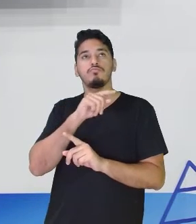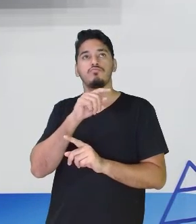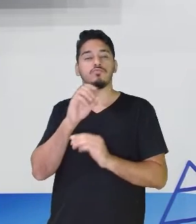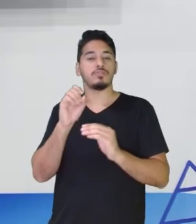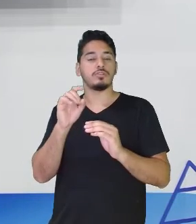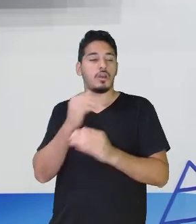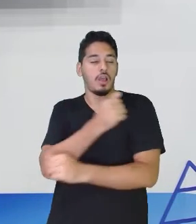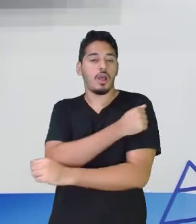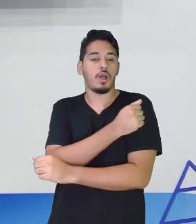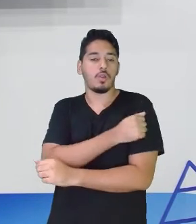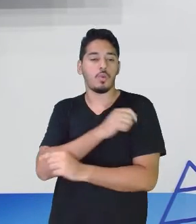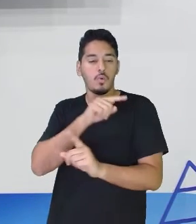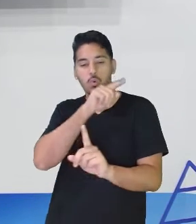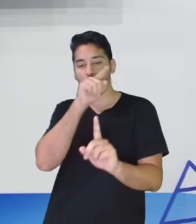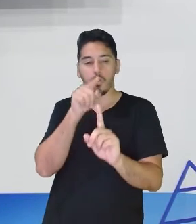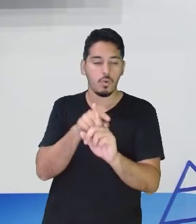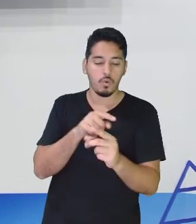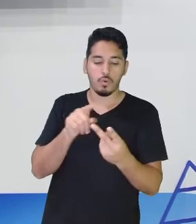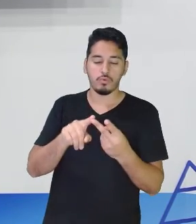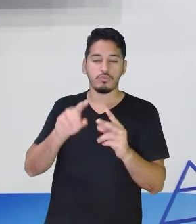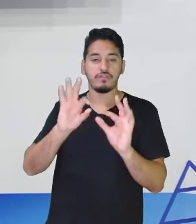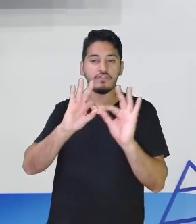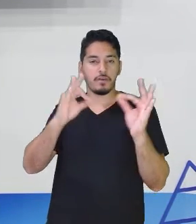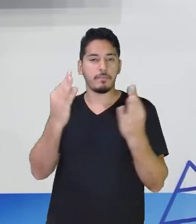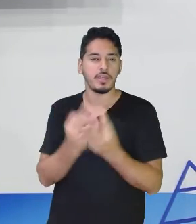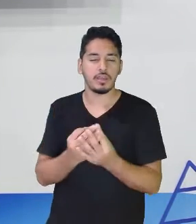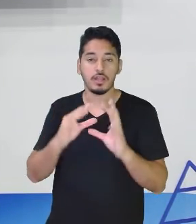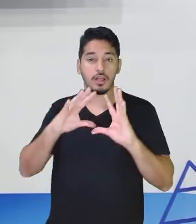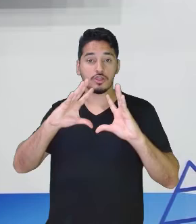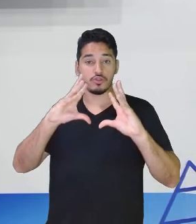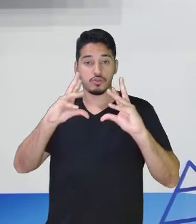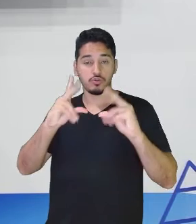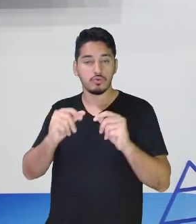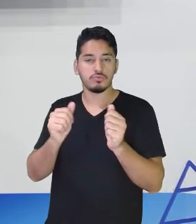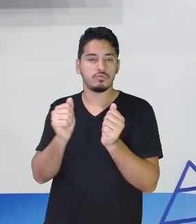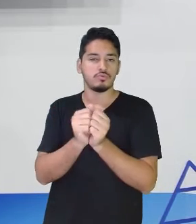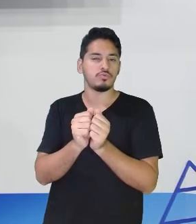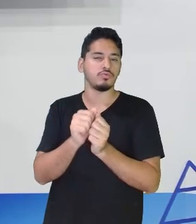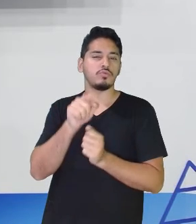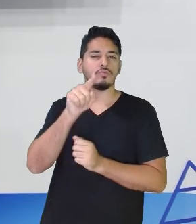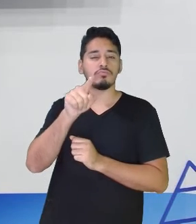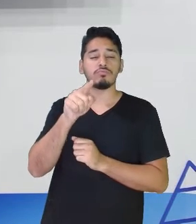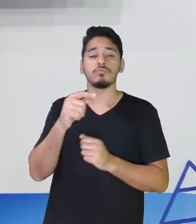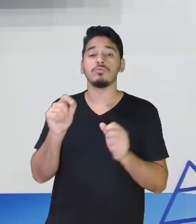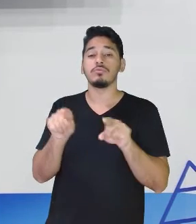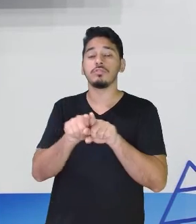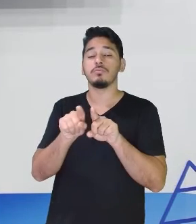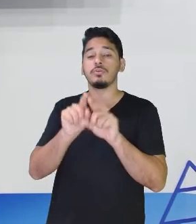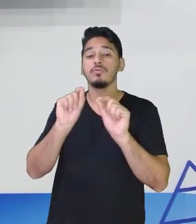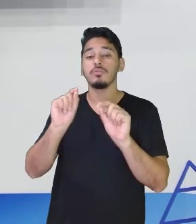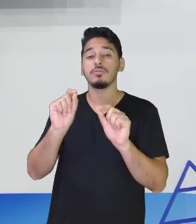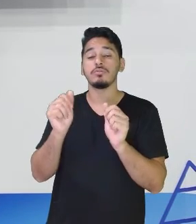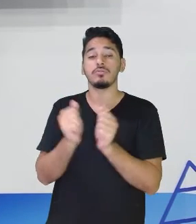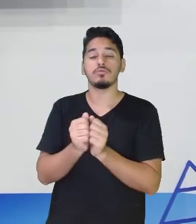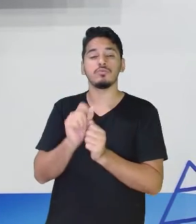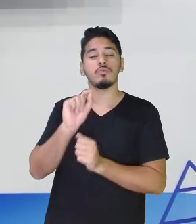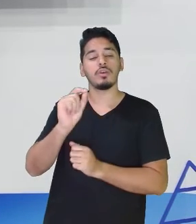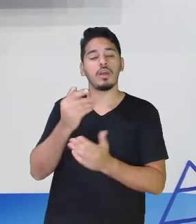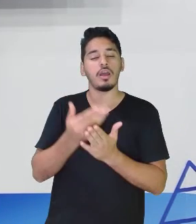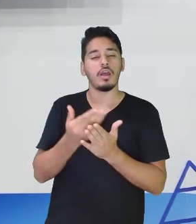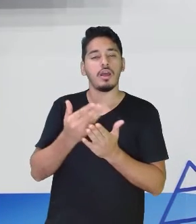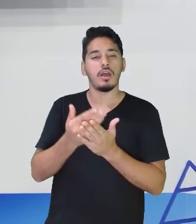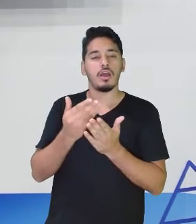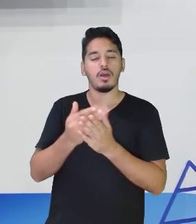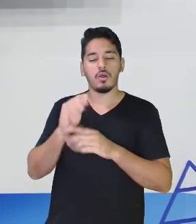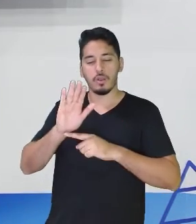só de alunos, mas dos familiares que estão assistindo junto aí com vocês, nós estamos aqui também transmitindo a nossa